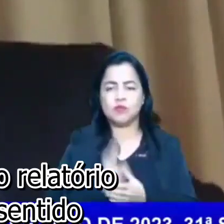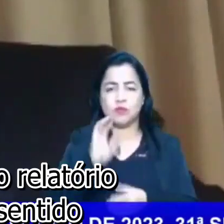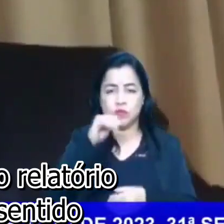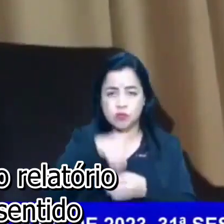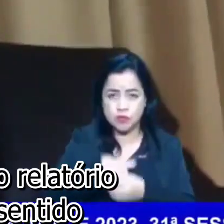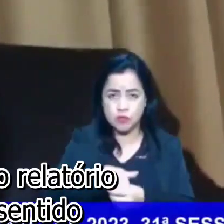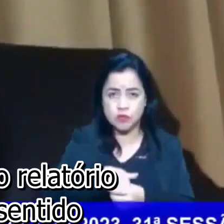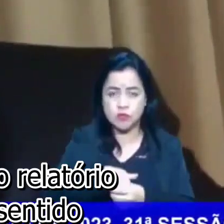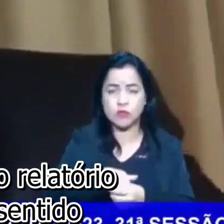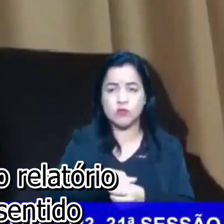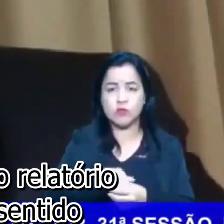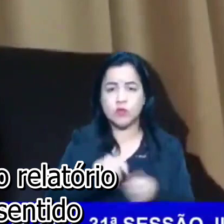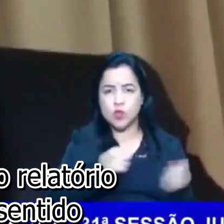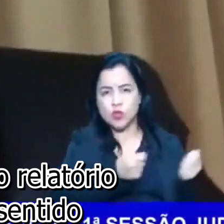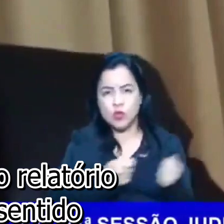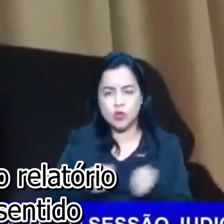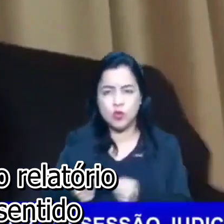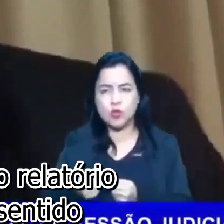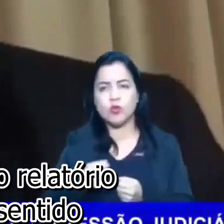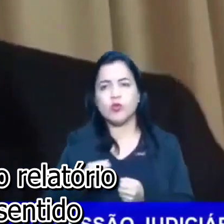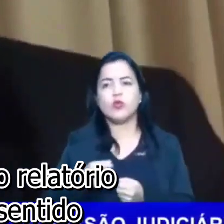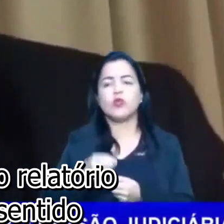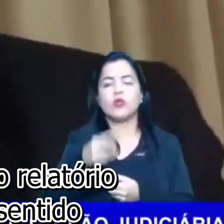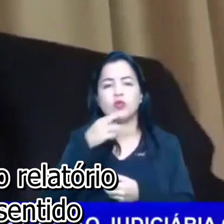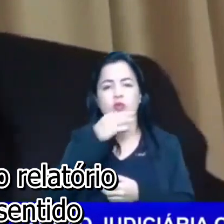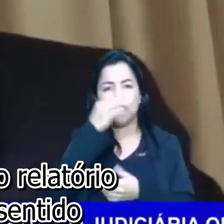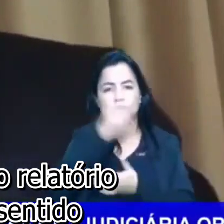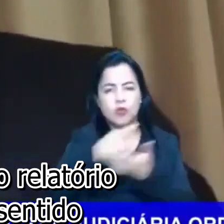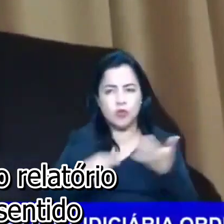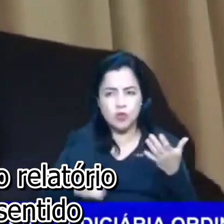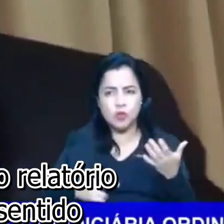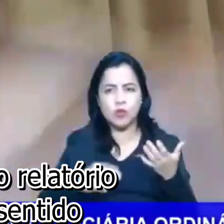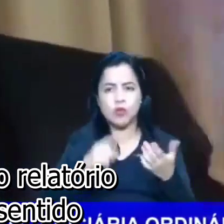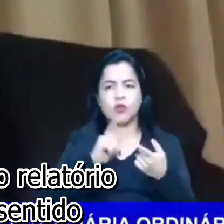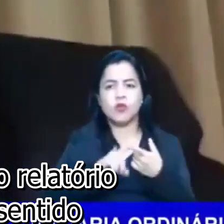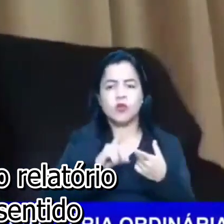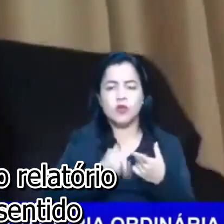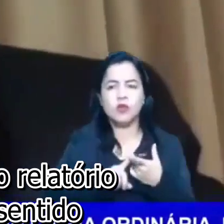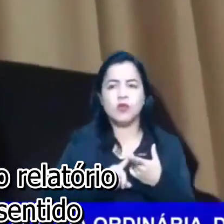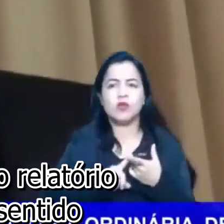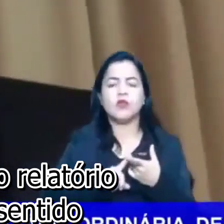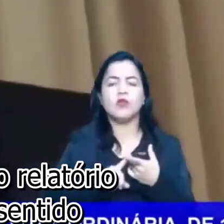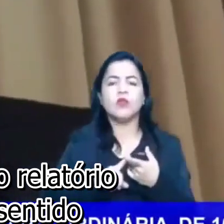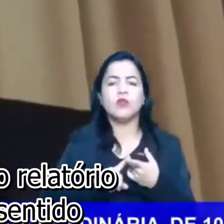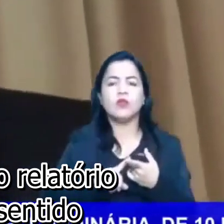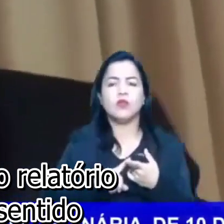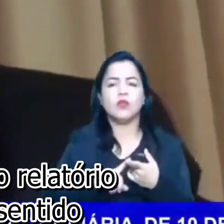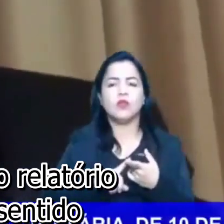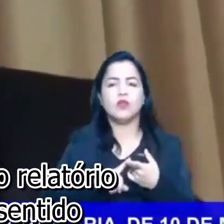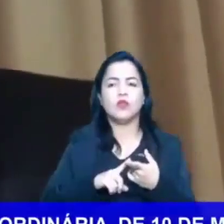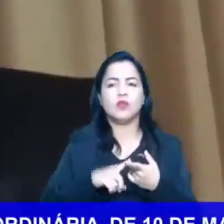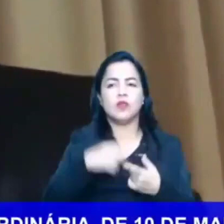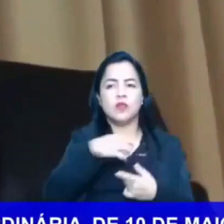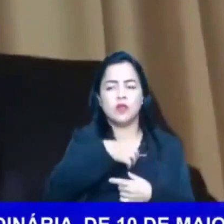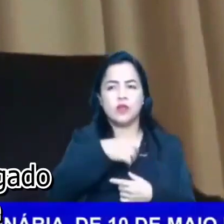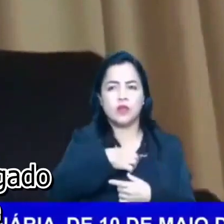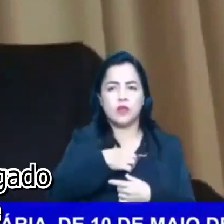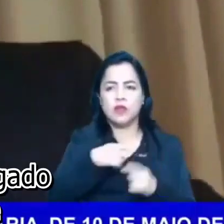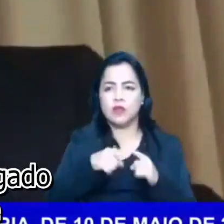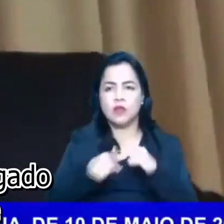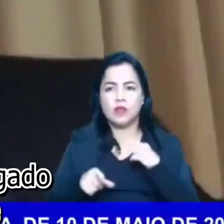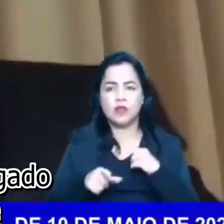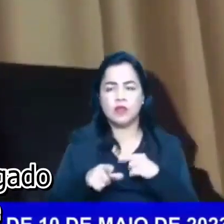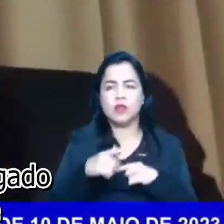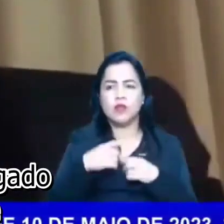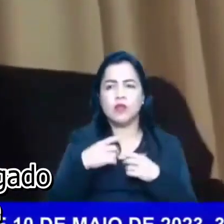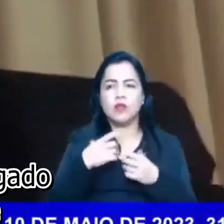no sentido de acompanhar tanto o relatório técnico quanto o parecer ministerial, no sentido de desaprovação